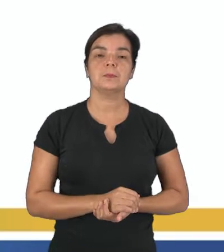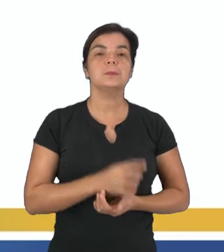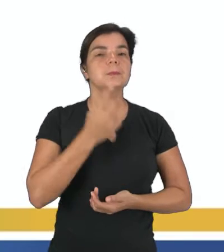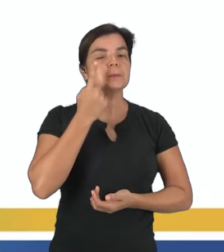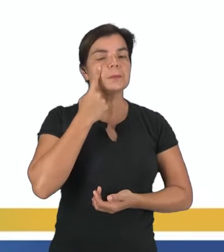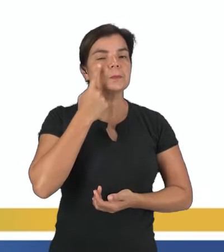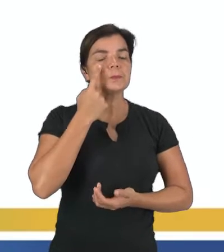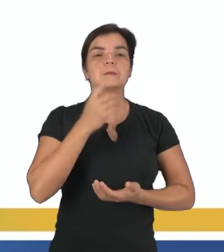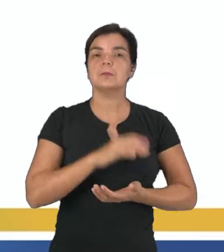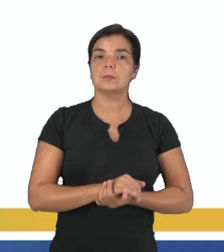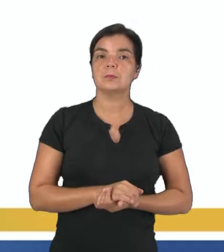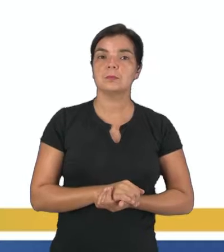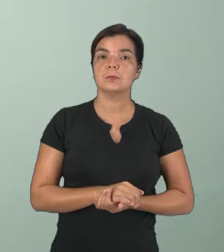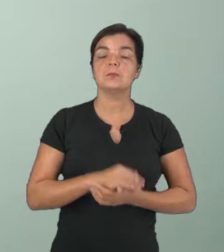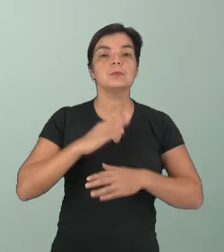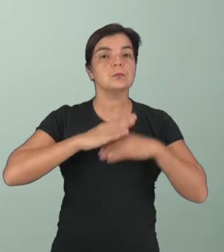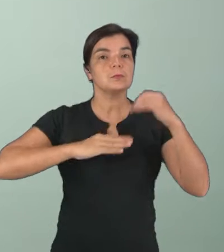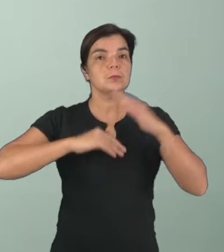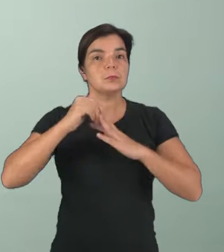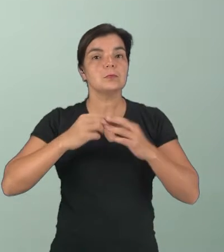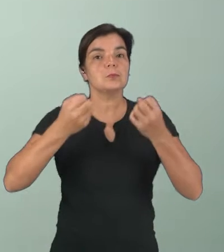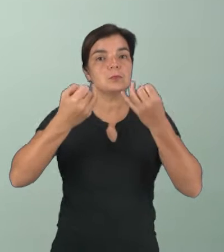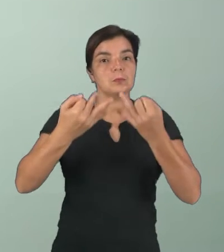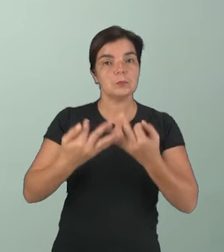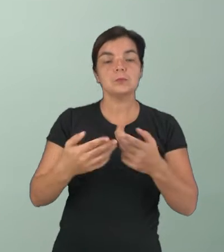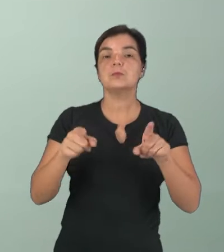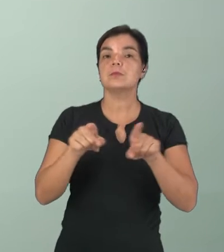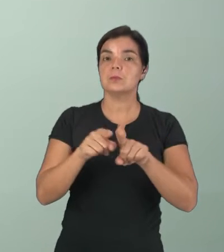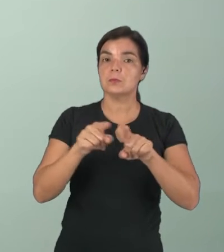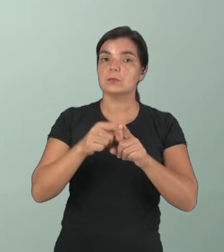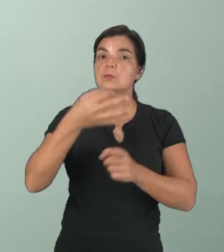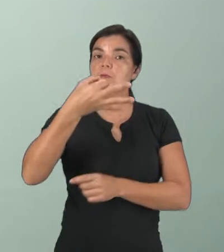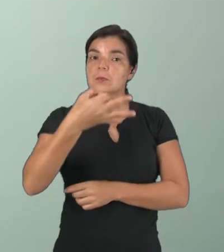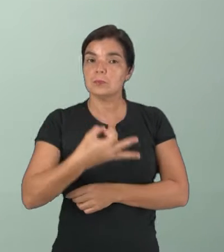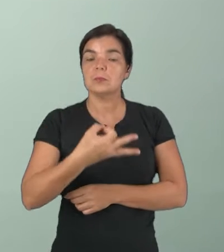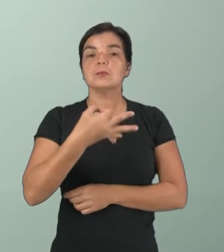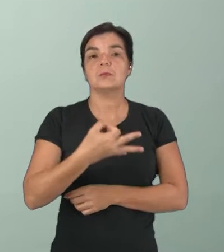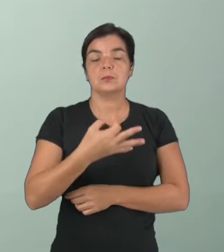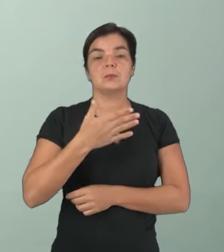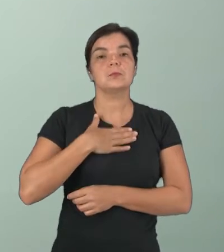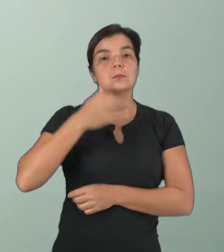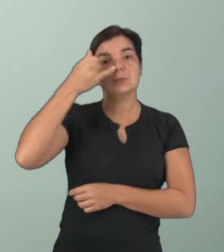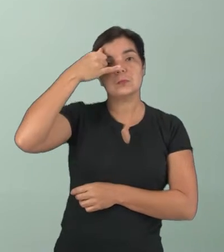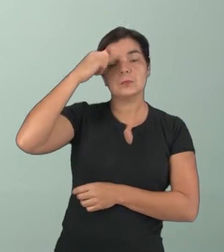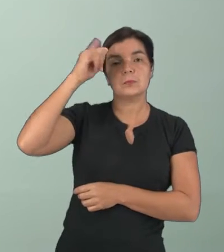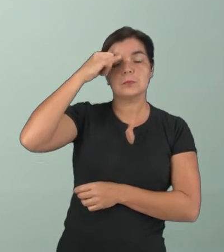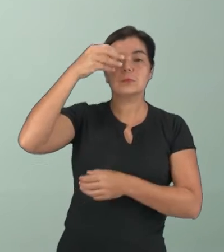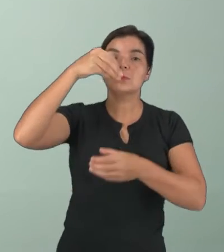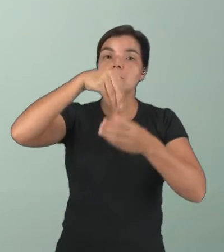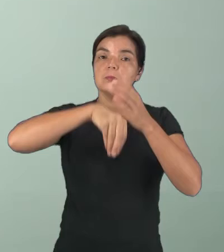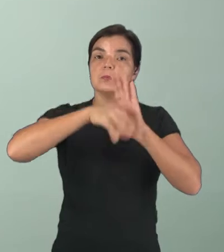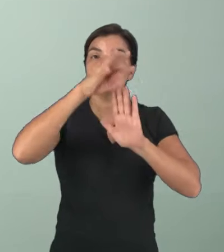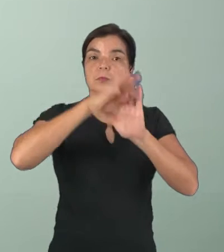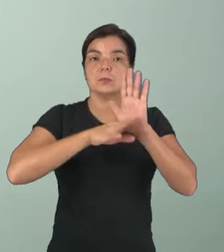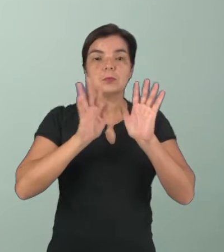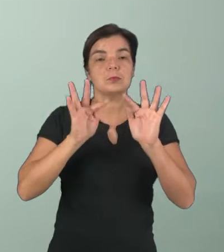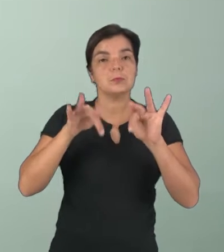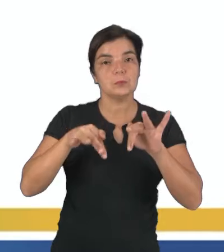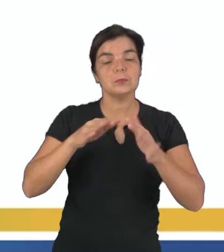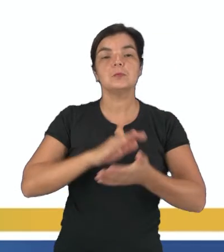buscar um especialista no assunto que eu estou falando para justificar a minha ideia ali dentro daquele texto, a minha conclusão.